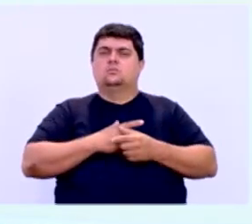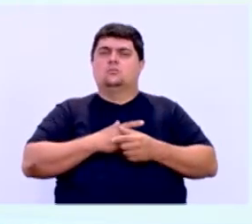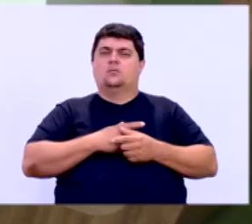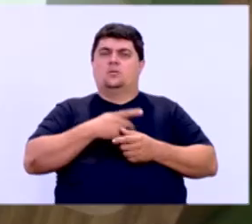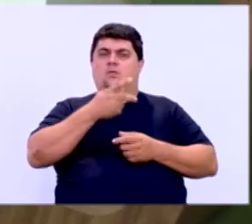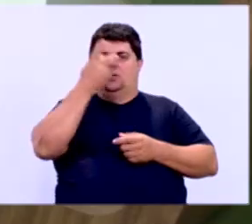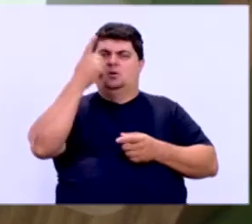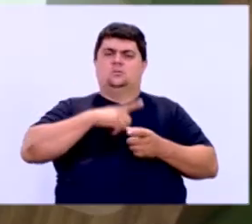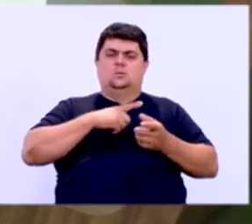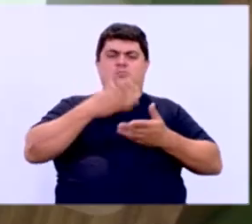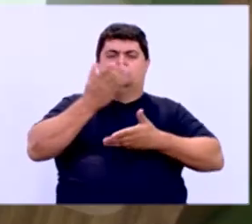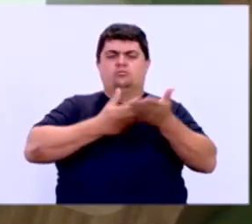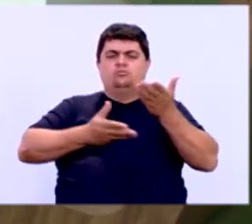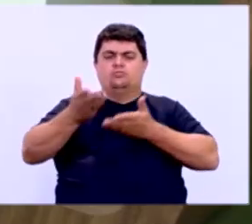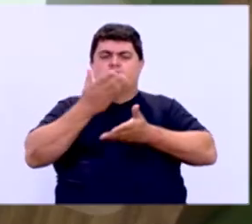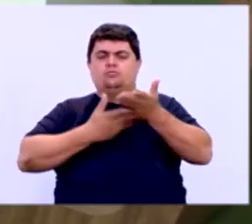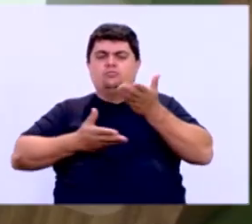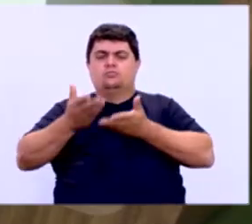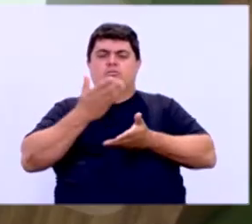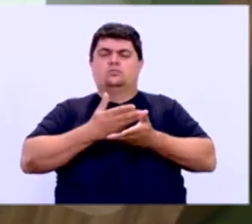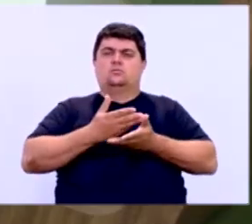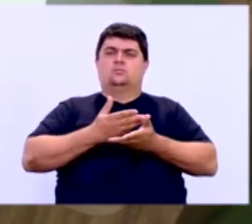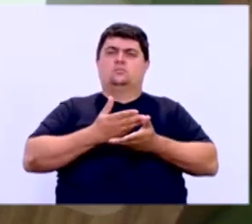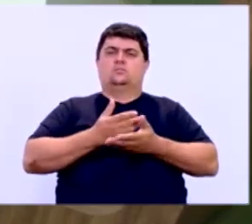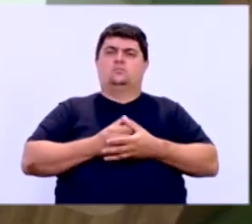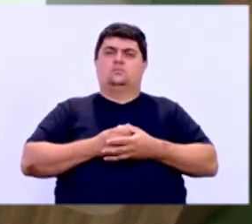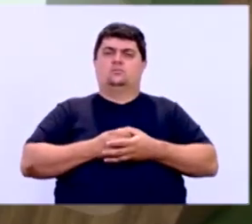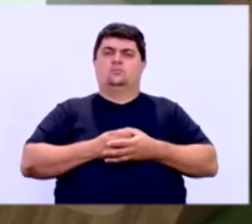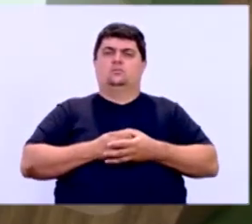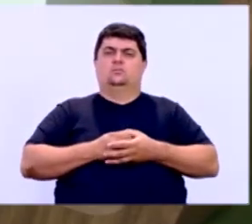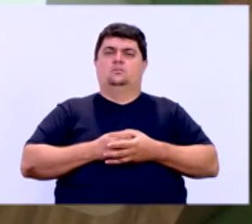continua interagindo bastante aqui.